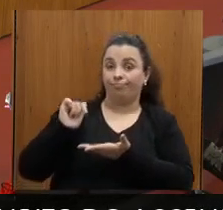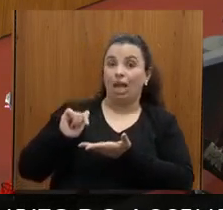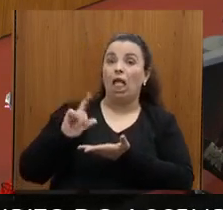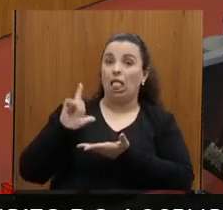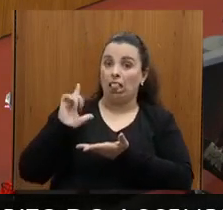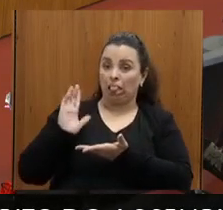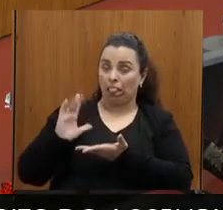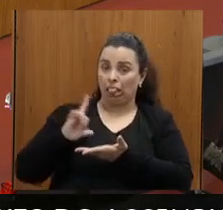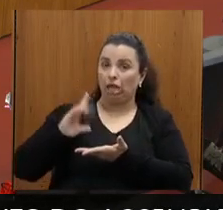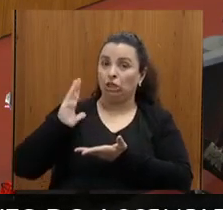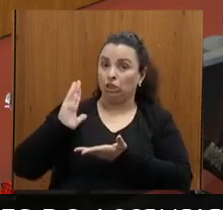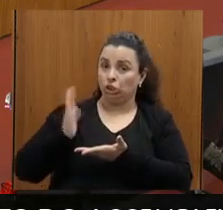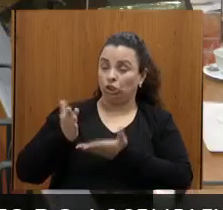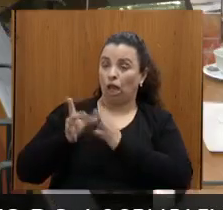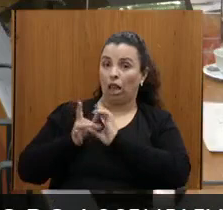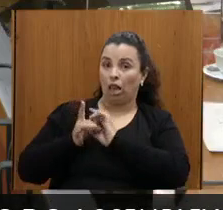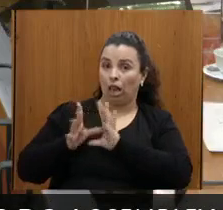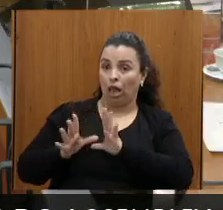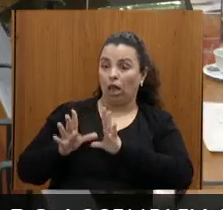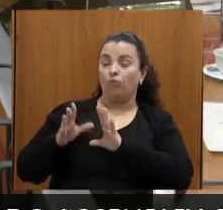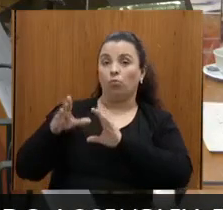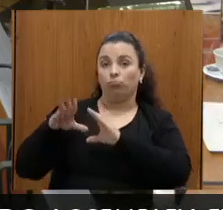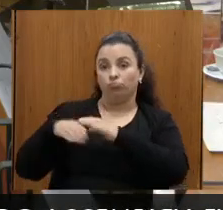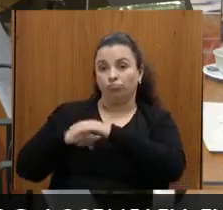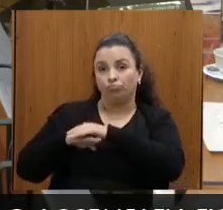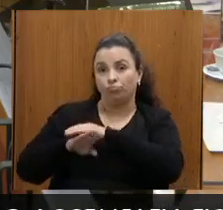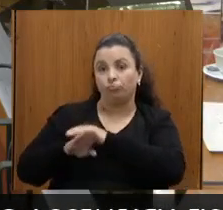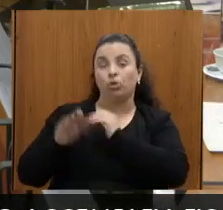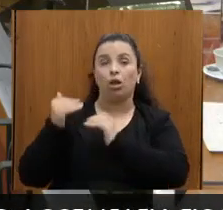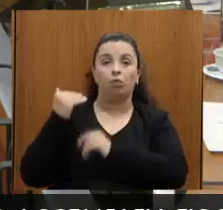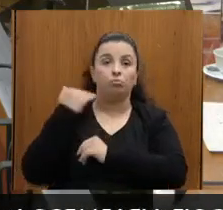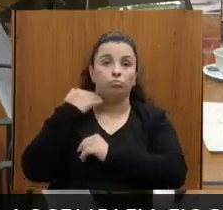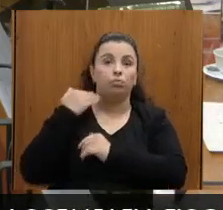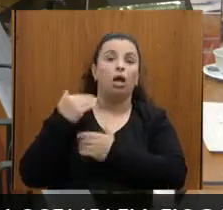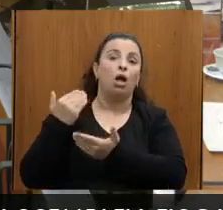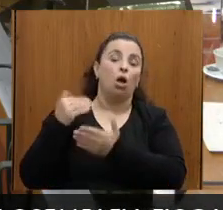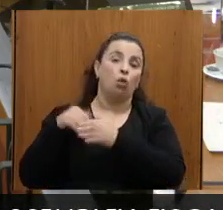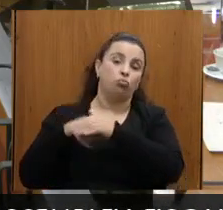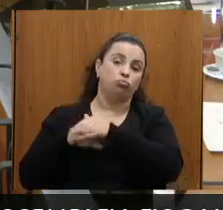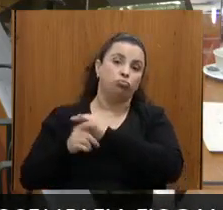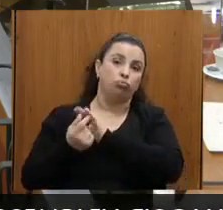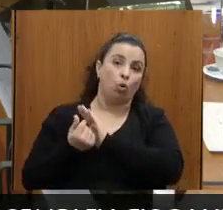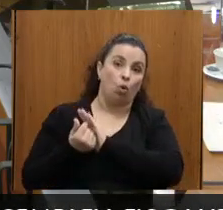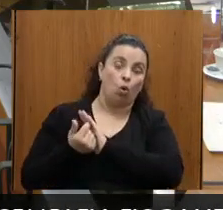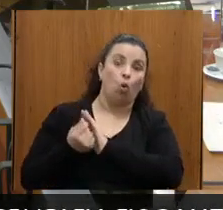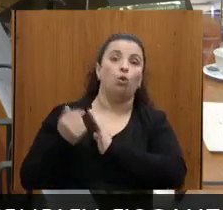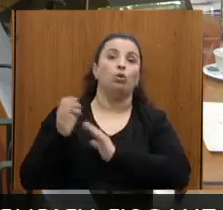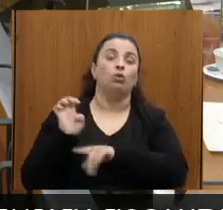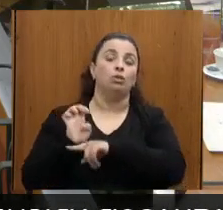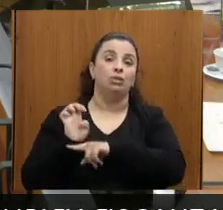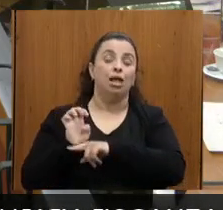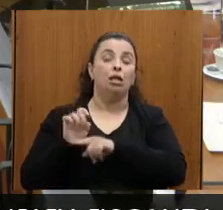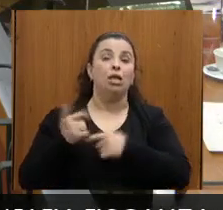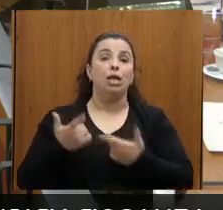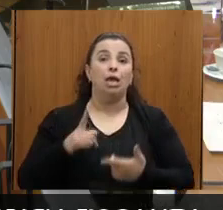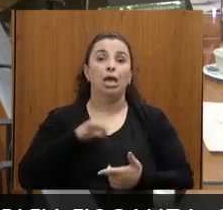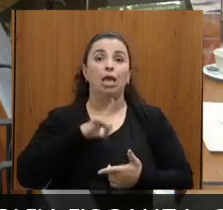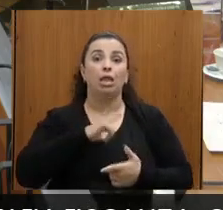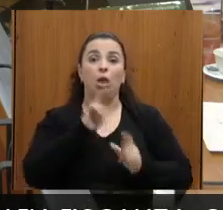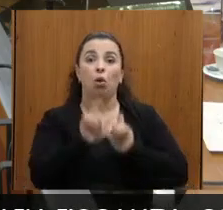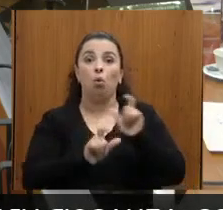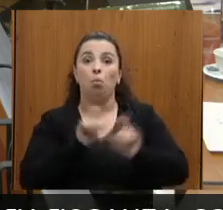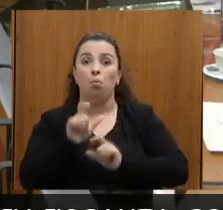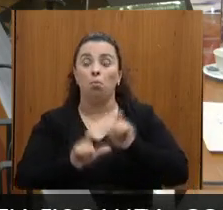disponíveis nas contas do Estado e que há uma expectativa do conjunto de servidores da educação para que se